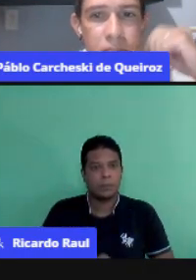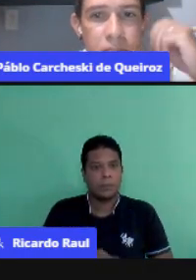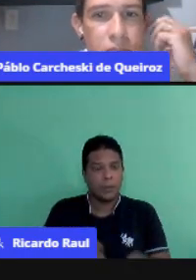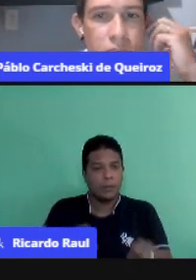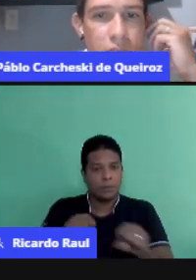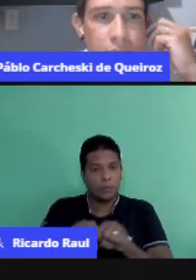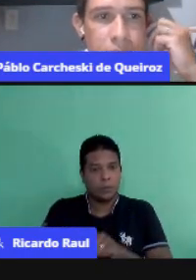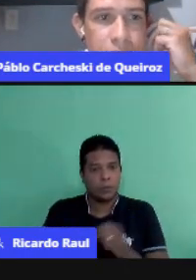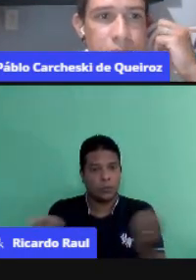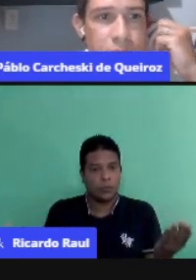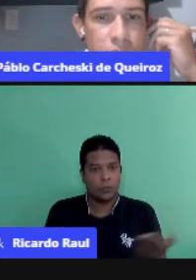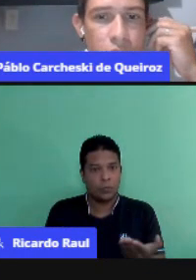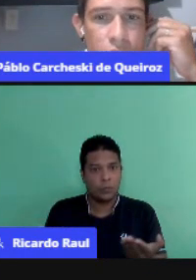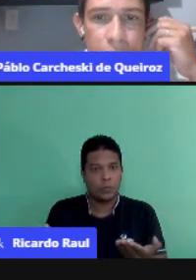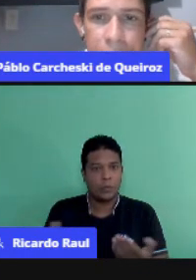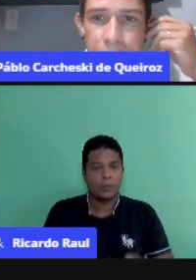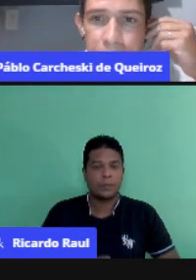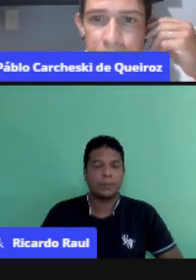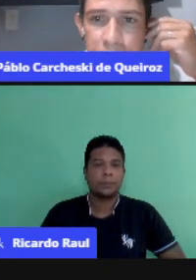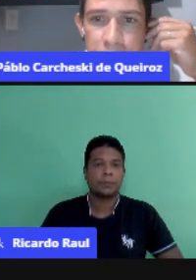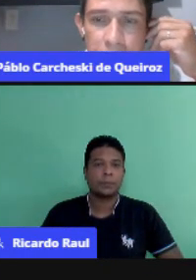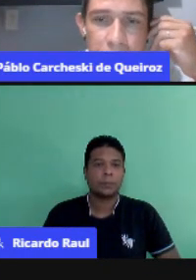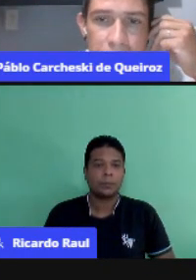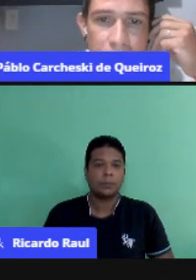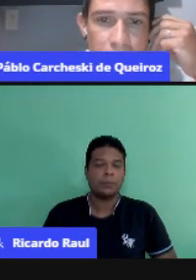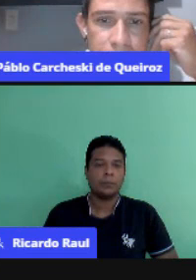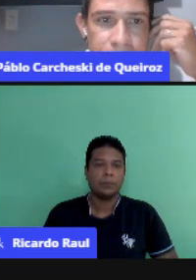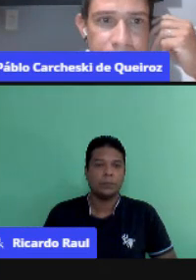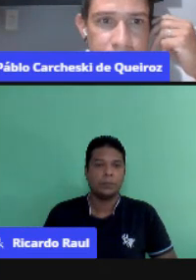hoje? Próximo slide, por favor. Ok.